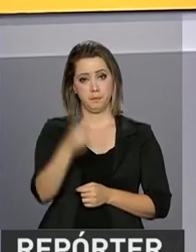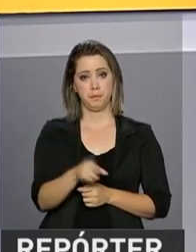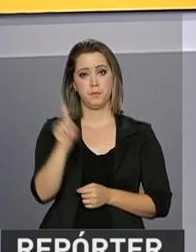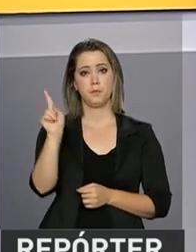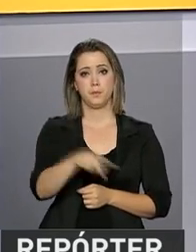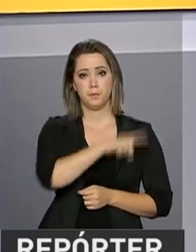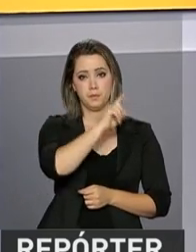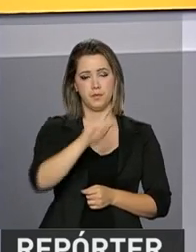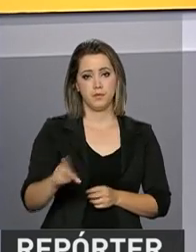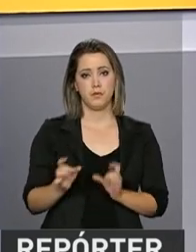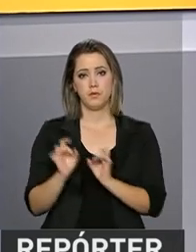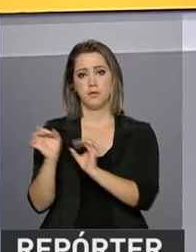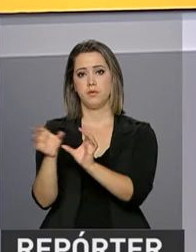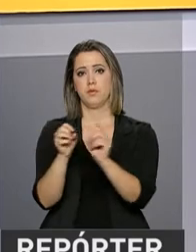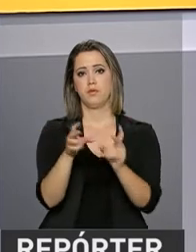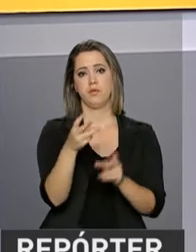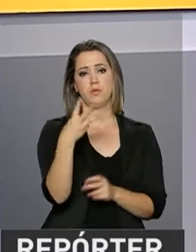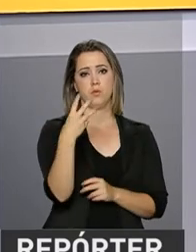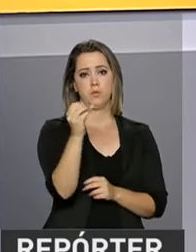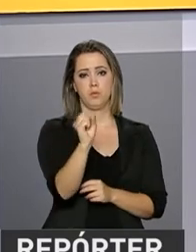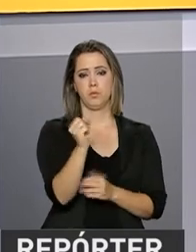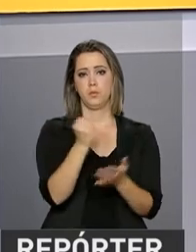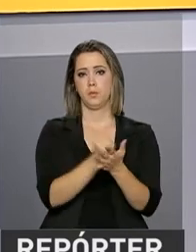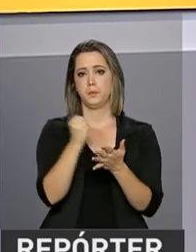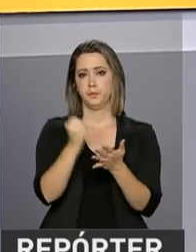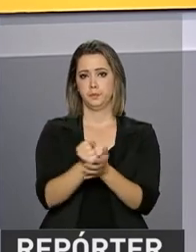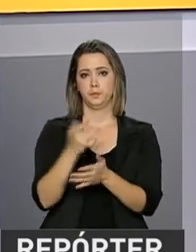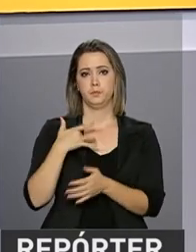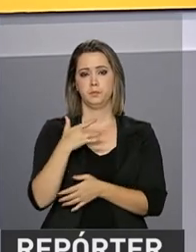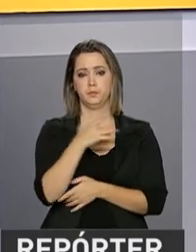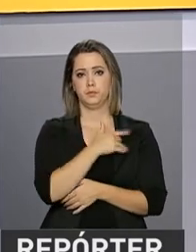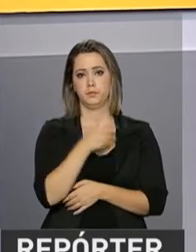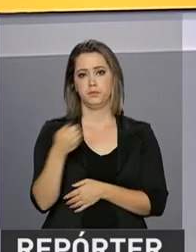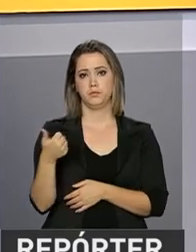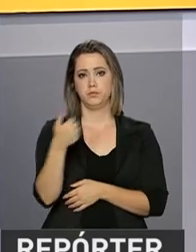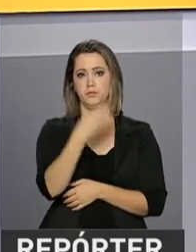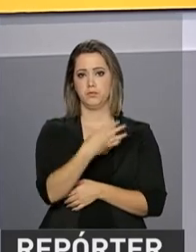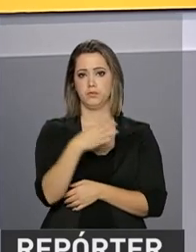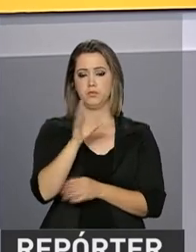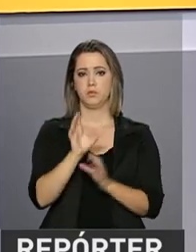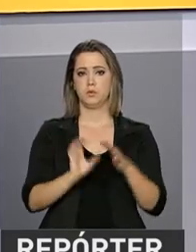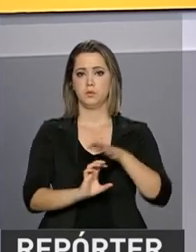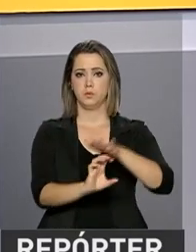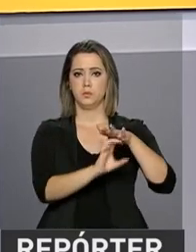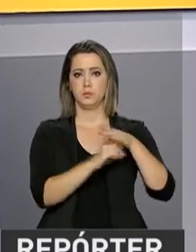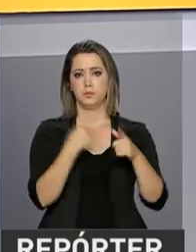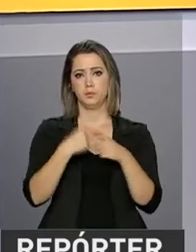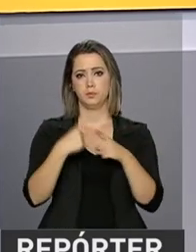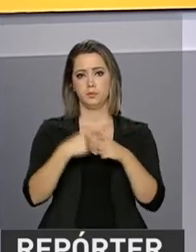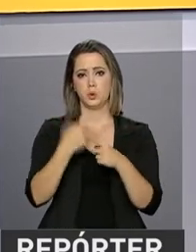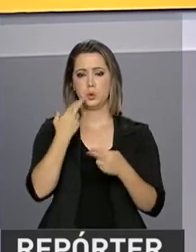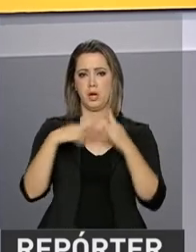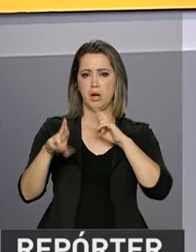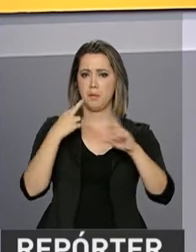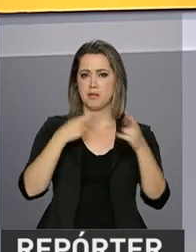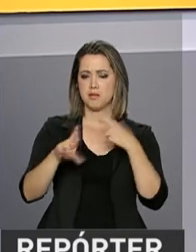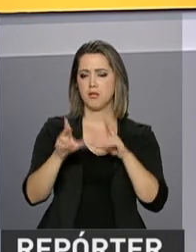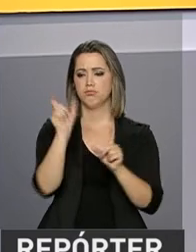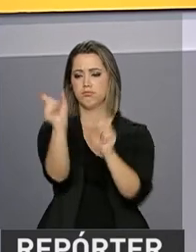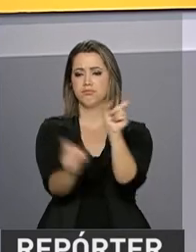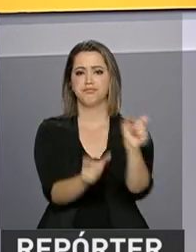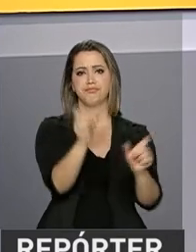determinou a suspensão da venda de 38 planos de saúde de 14 operadoras em função de reclamações dos consumidores